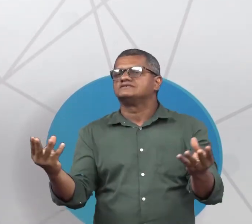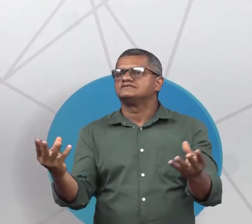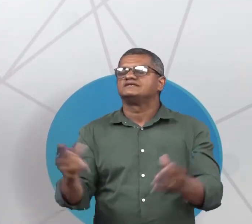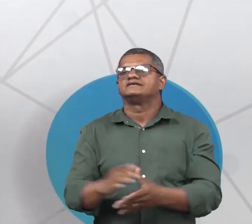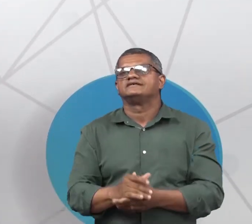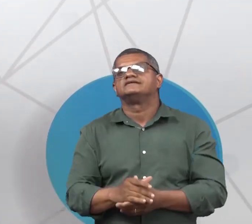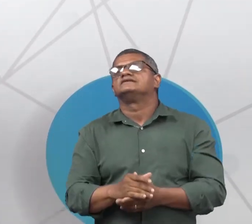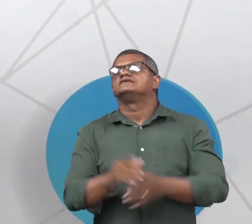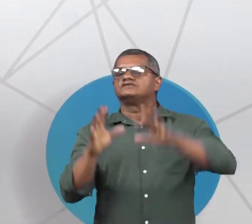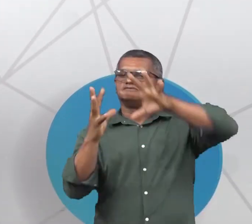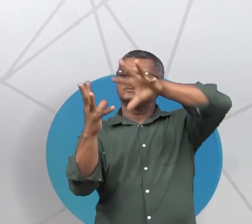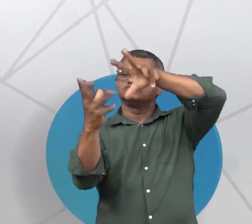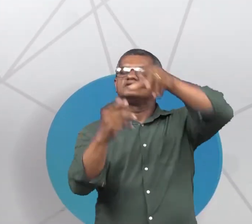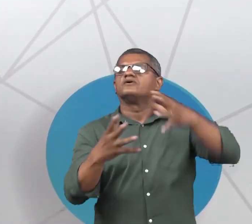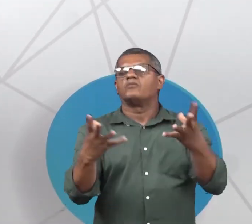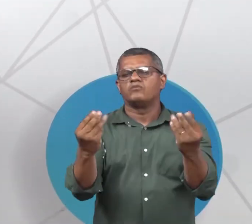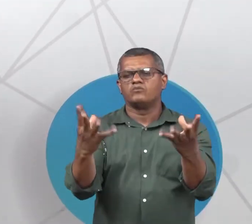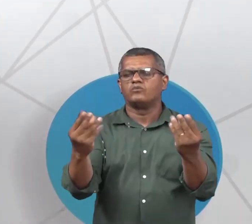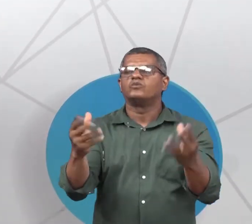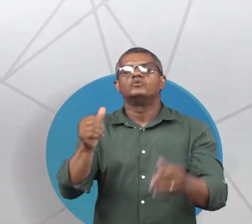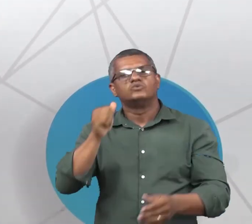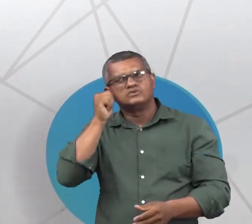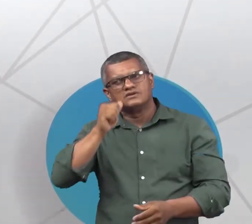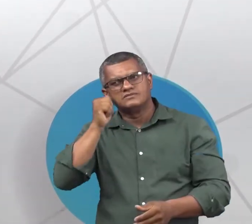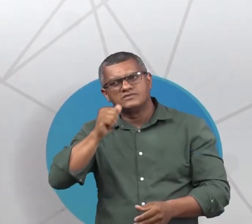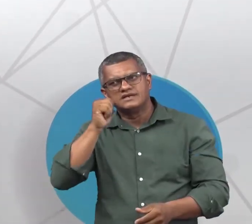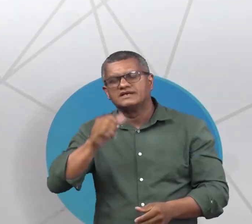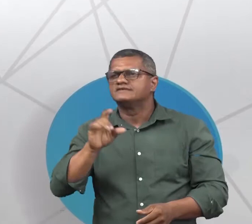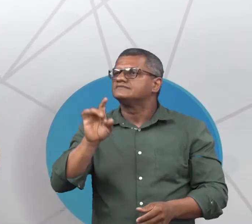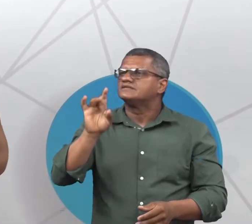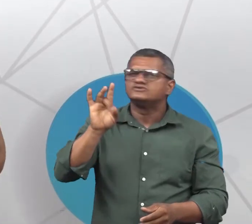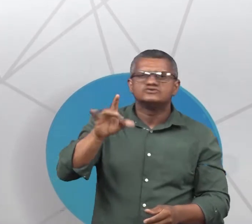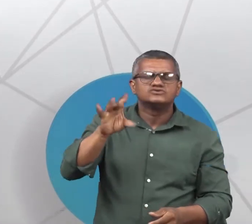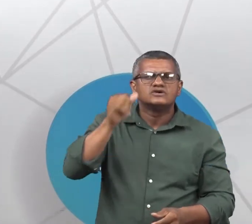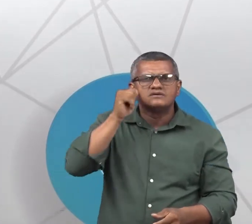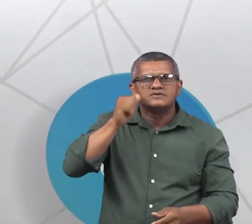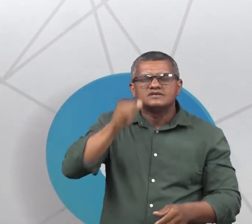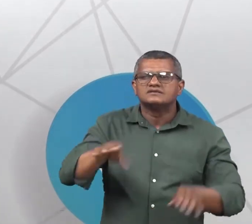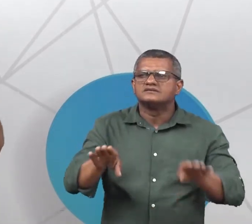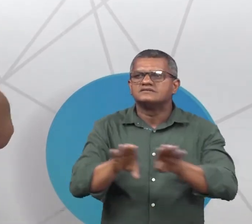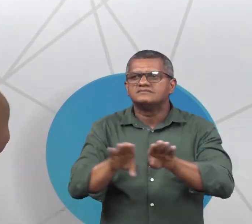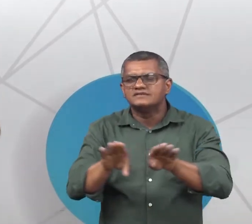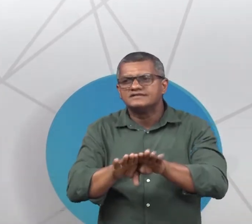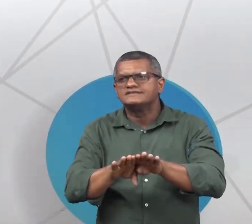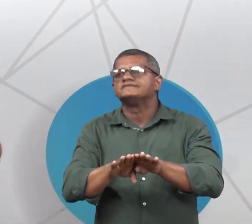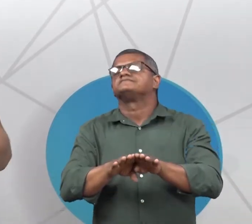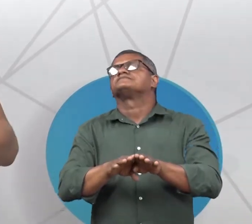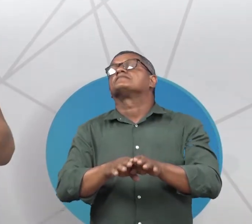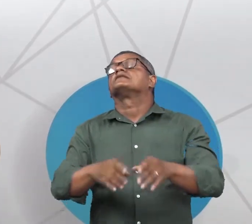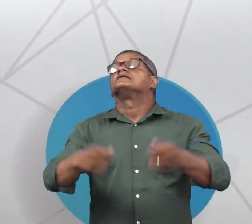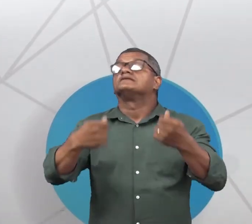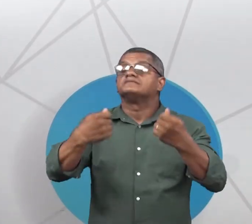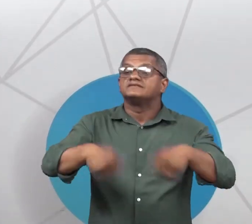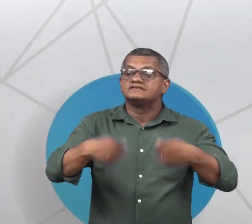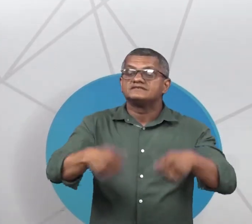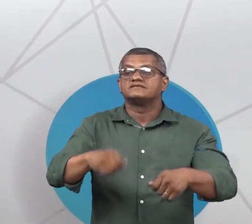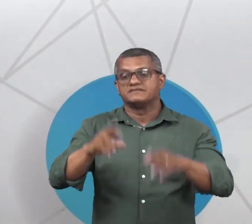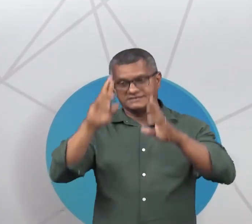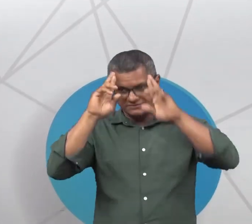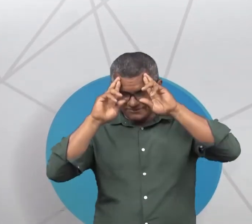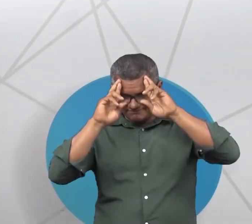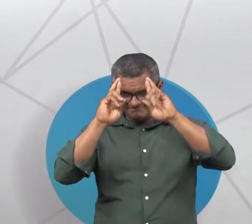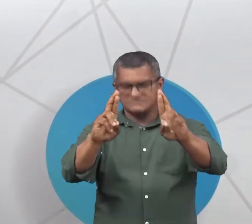população mundialmente existente. Mas não basta somente a mulher existir. A mulher, ela também precisa ser